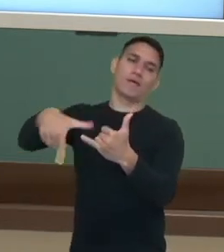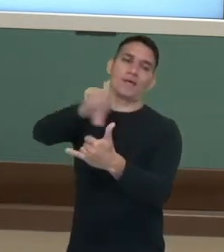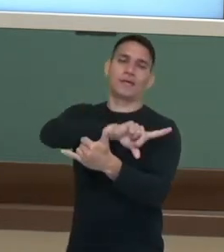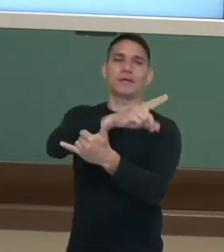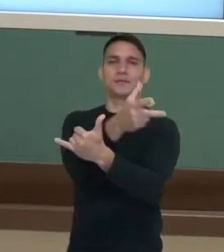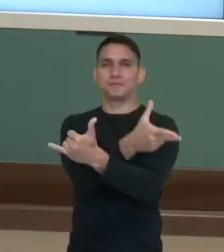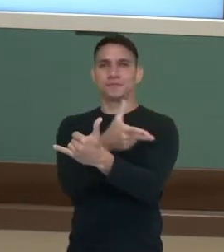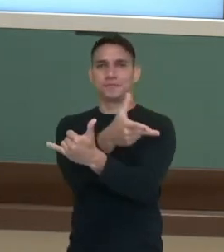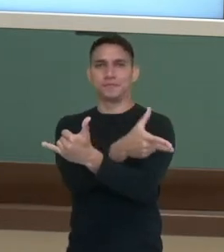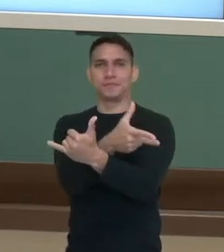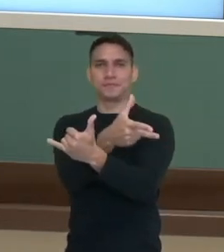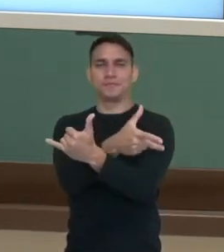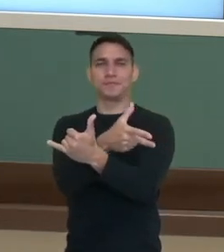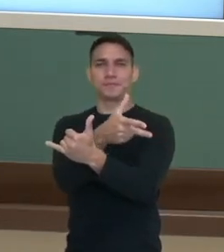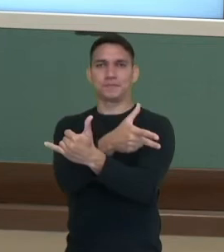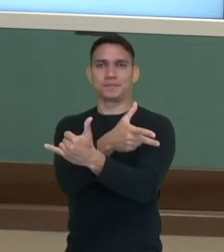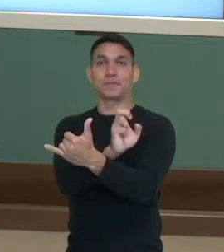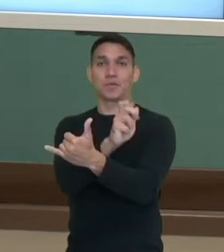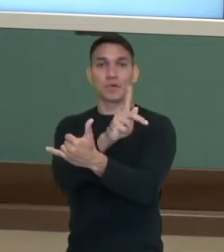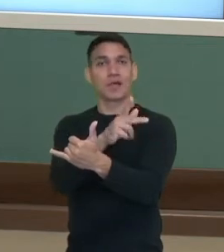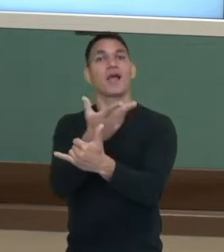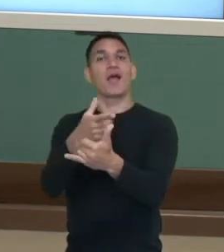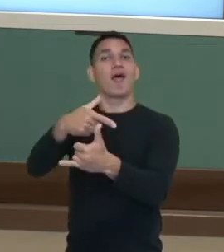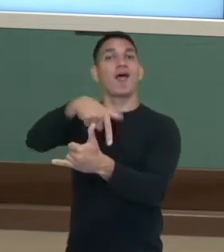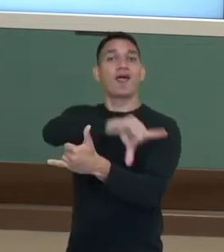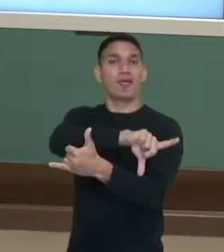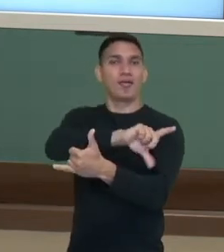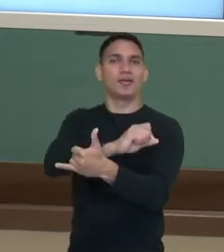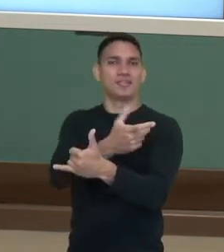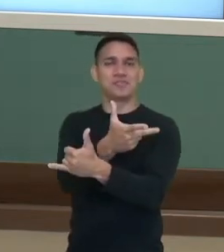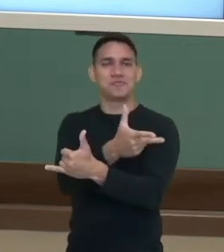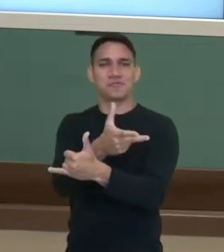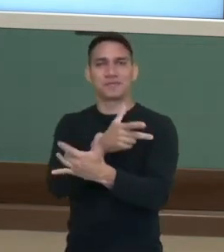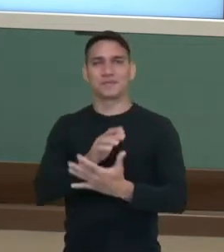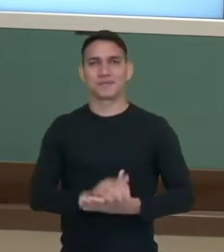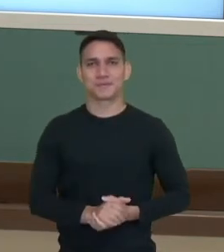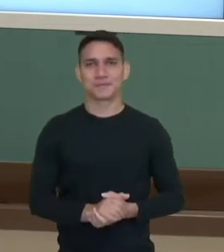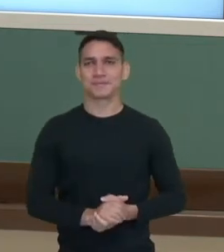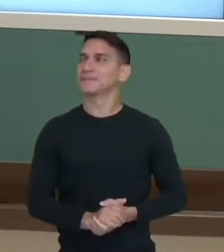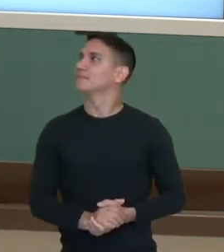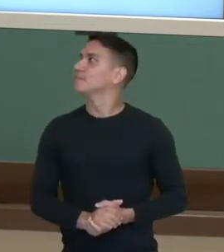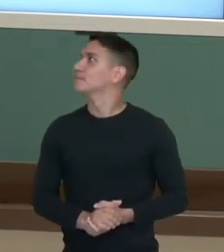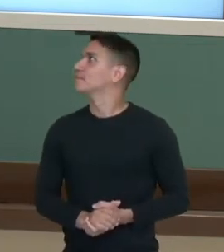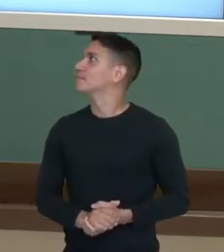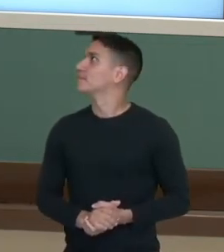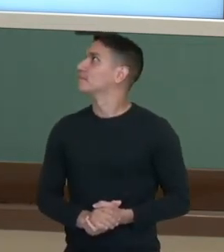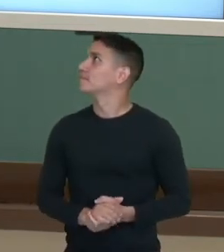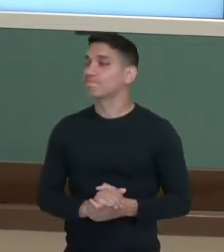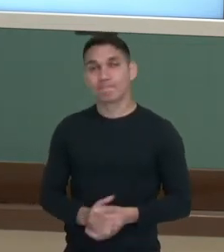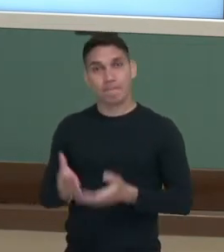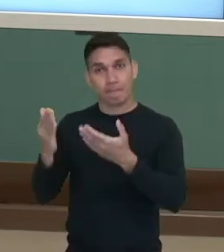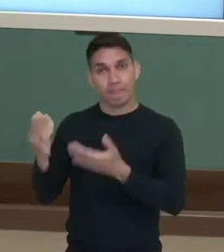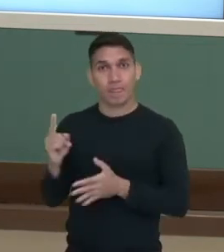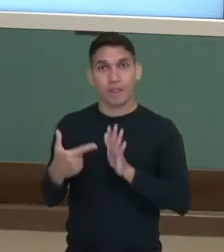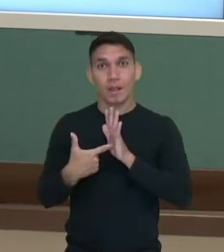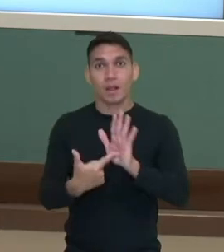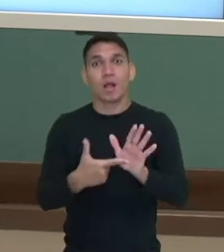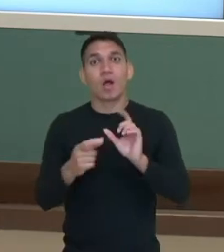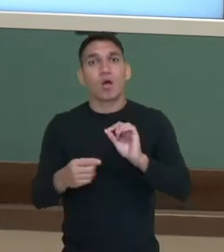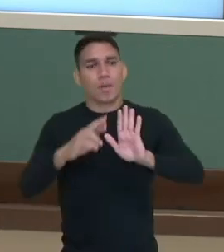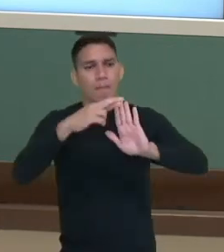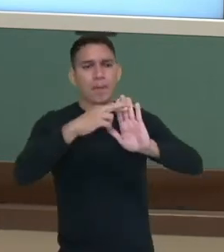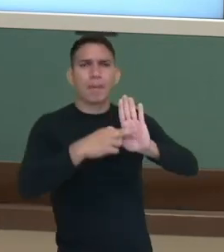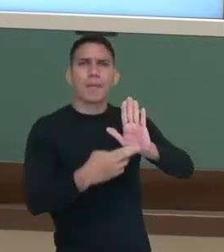número 1, uma próclise. Ele está antecipado ao verbo. Então, vamos ver agora as regras